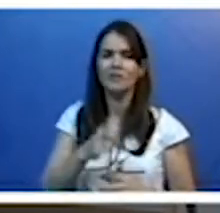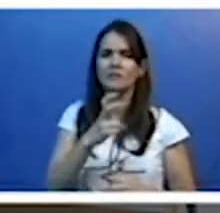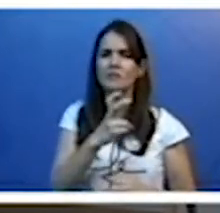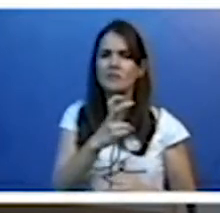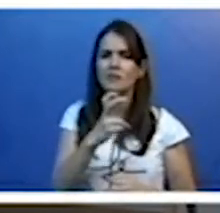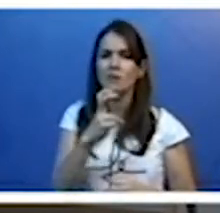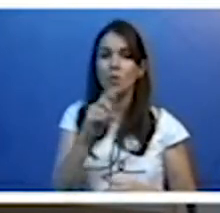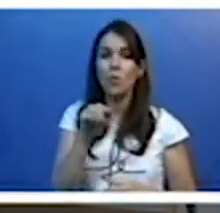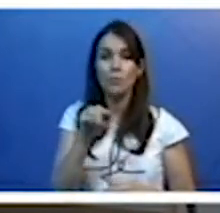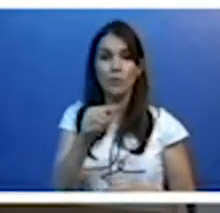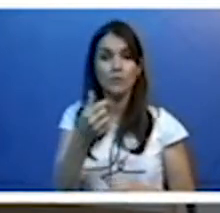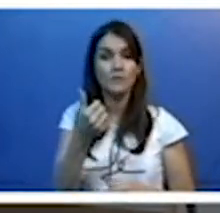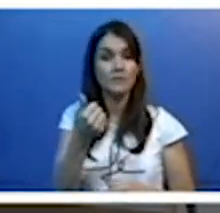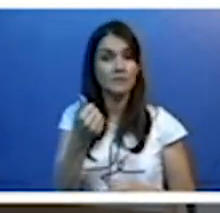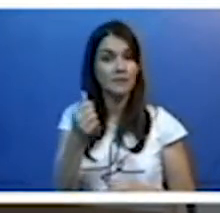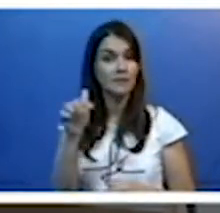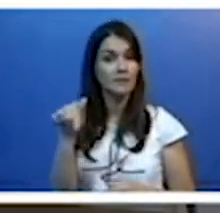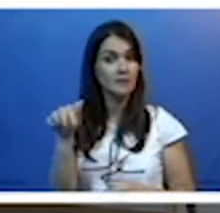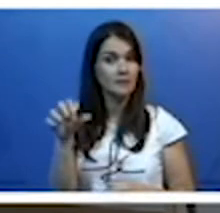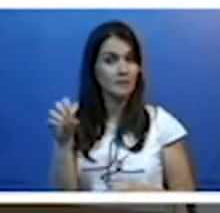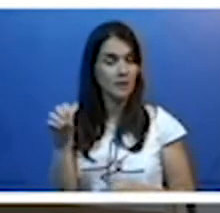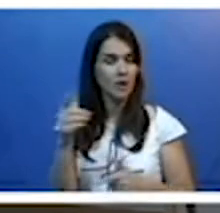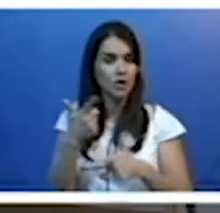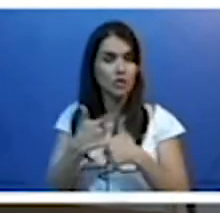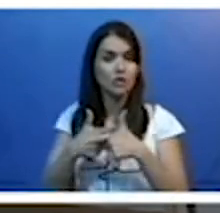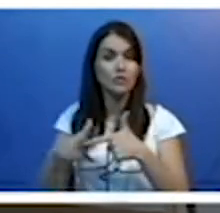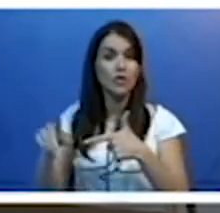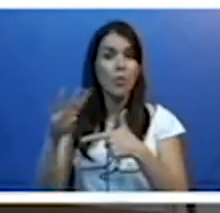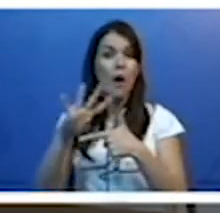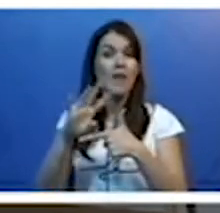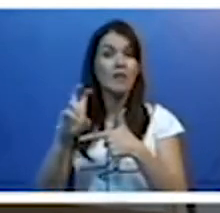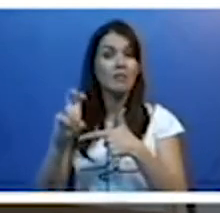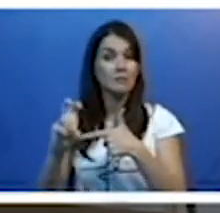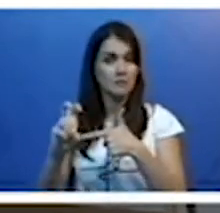5.760. Divide por 45 também.